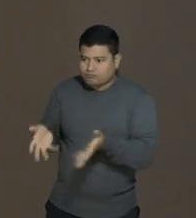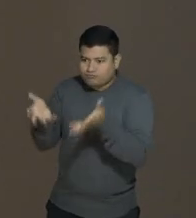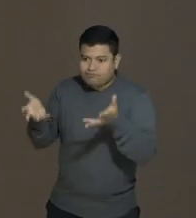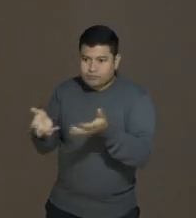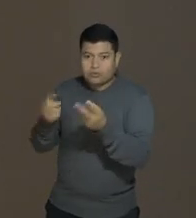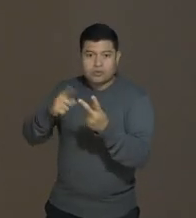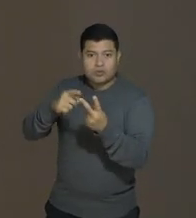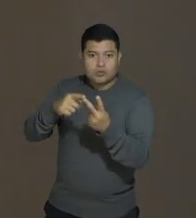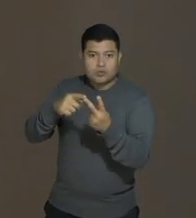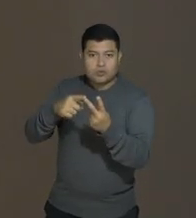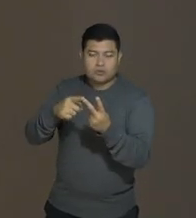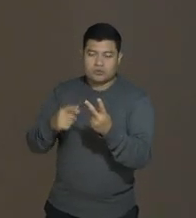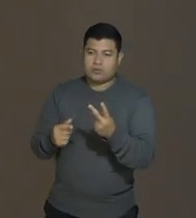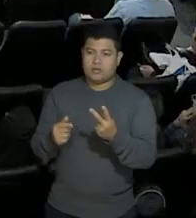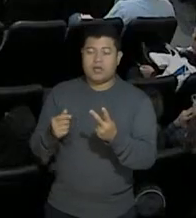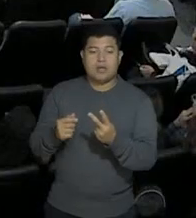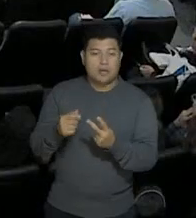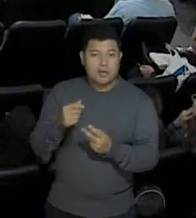quem é neuropediatra.